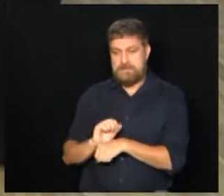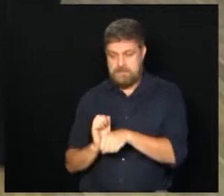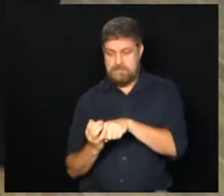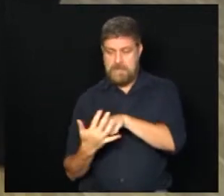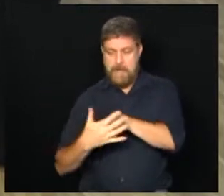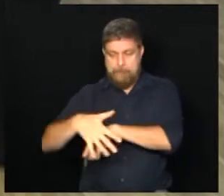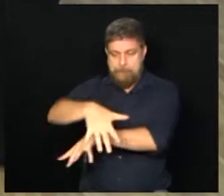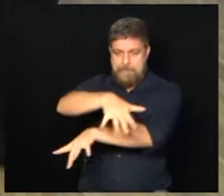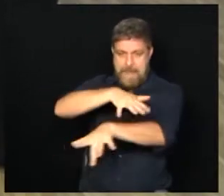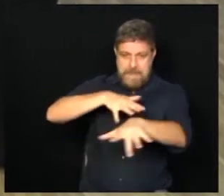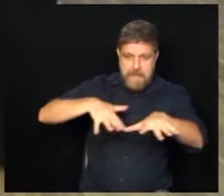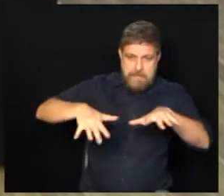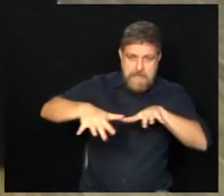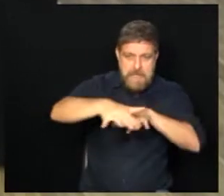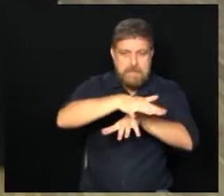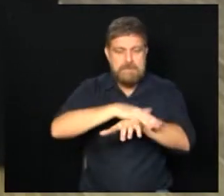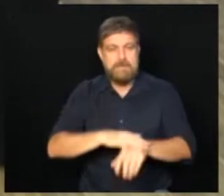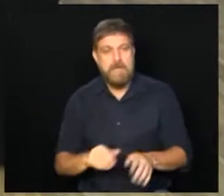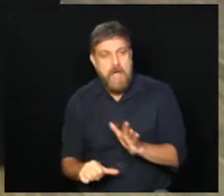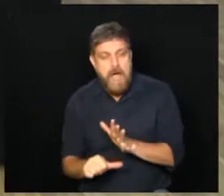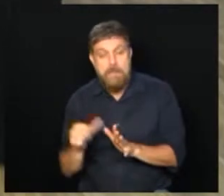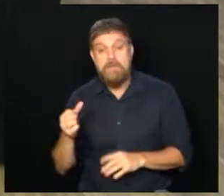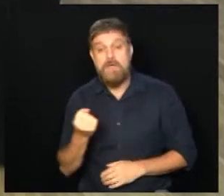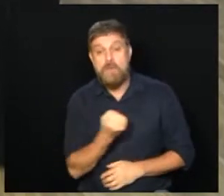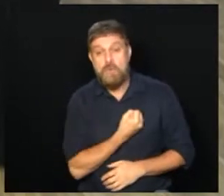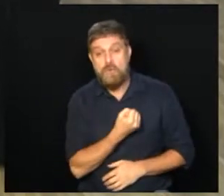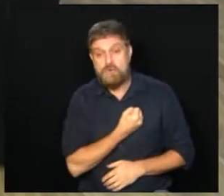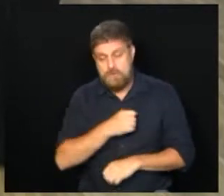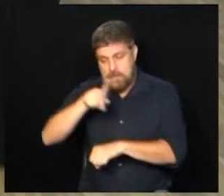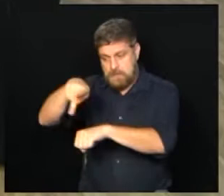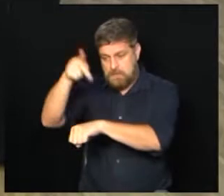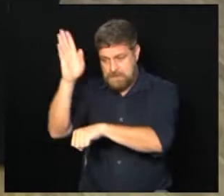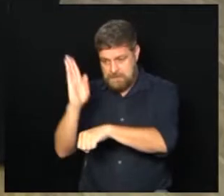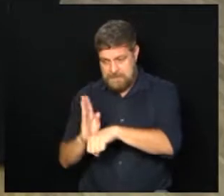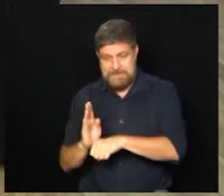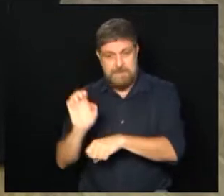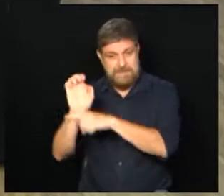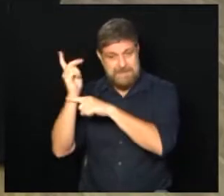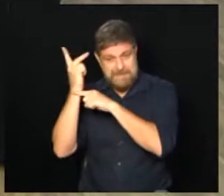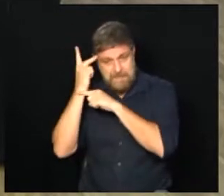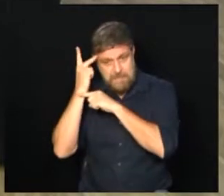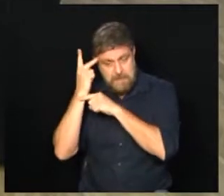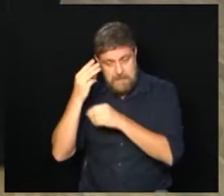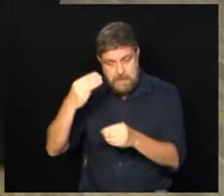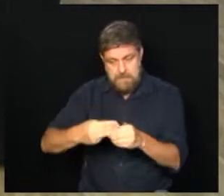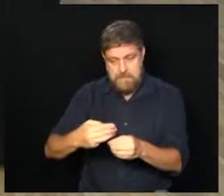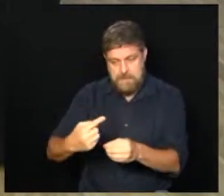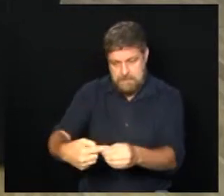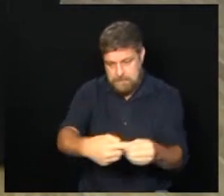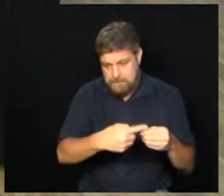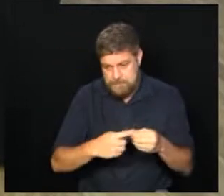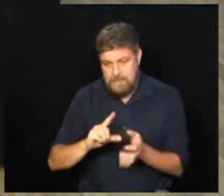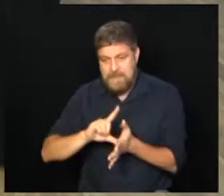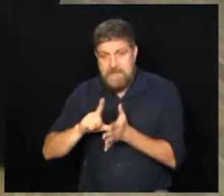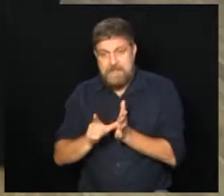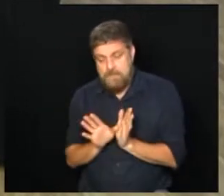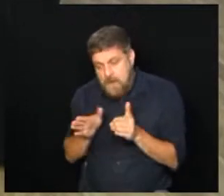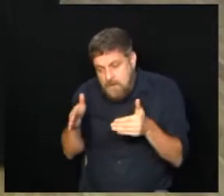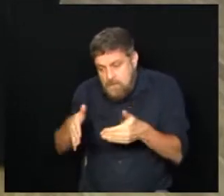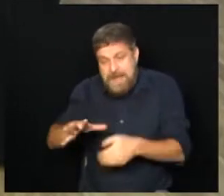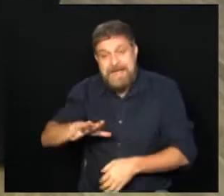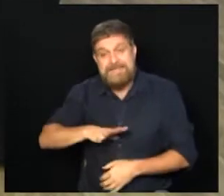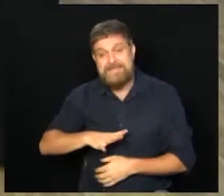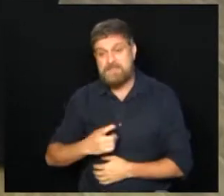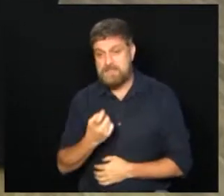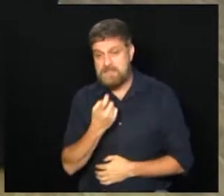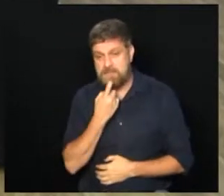pandemia. Primeiro com as informações e os números no nosso país, estado de São Paulo, região metropolitana e depois a situação da cidade